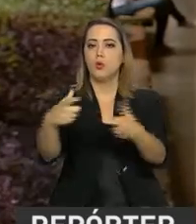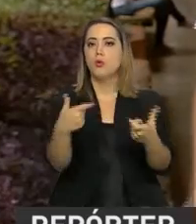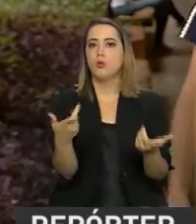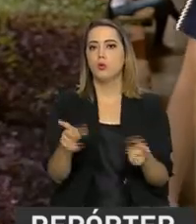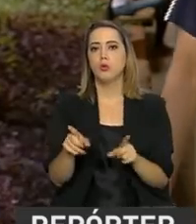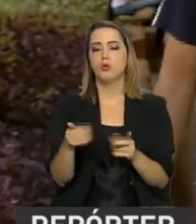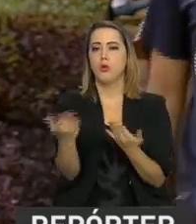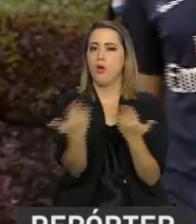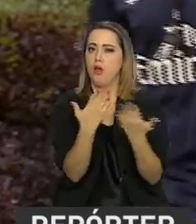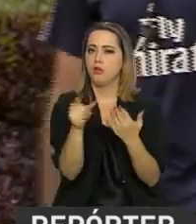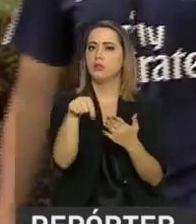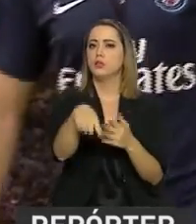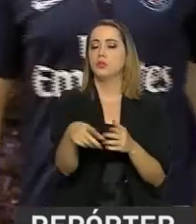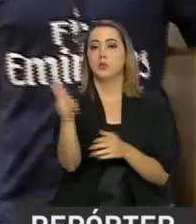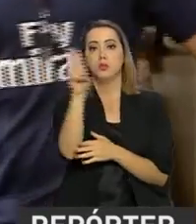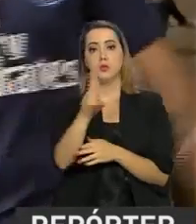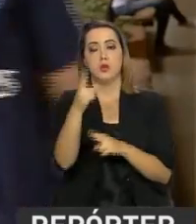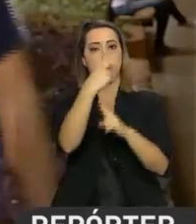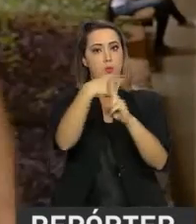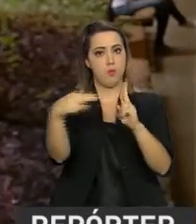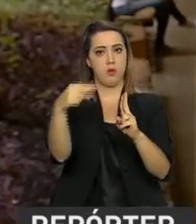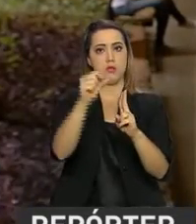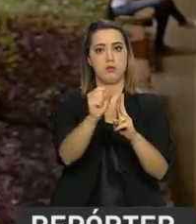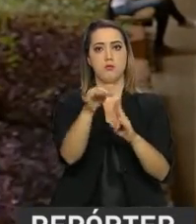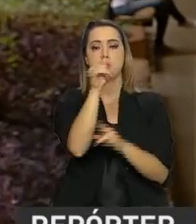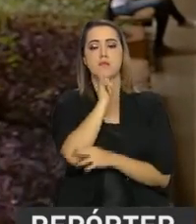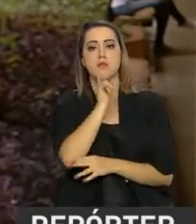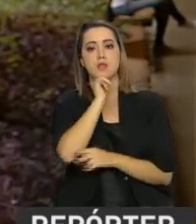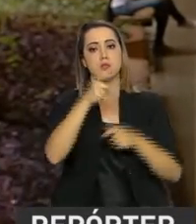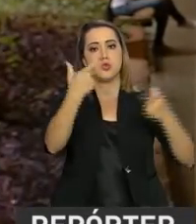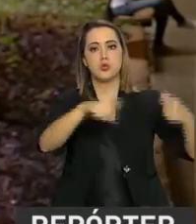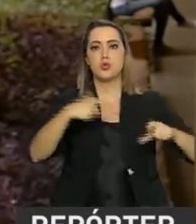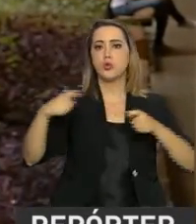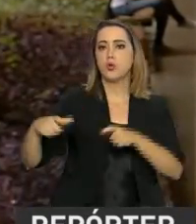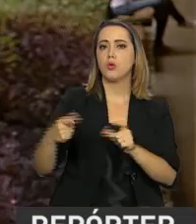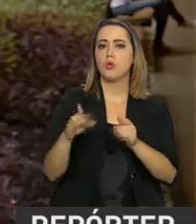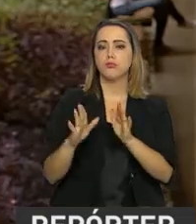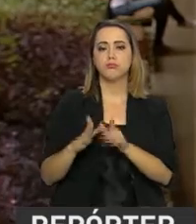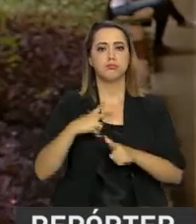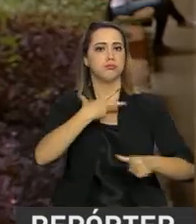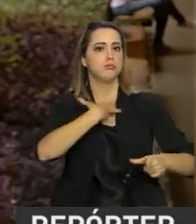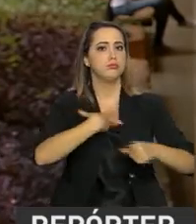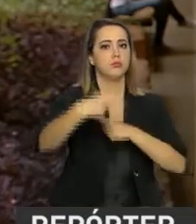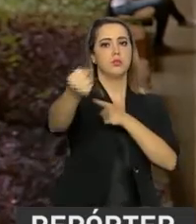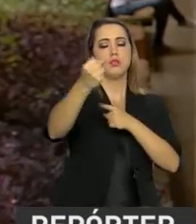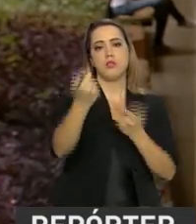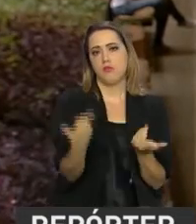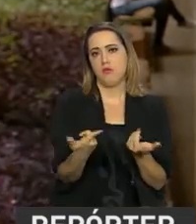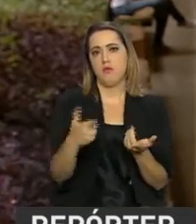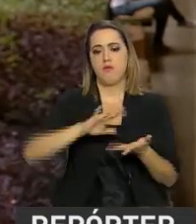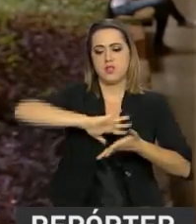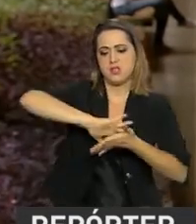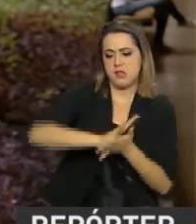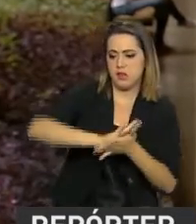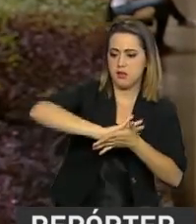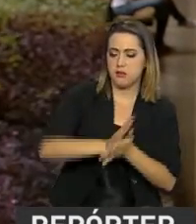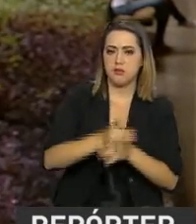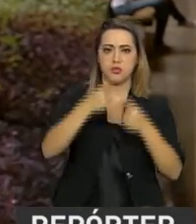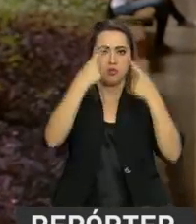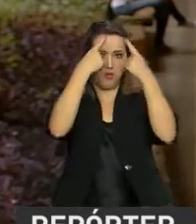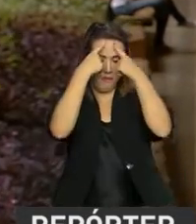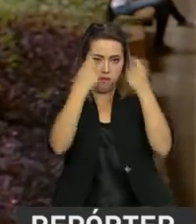a Universidade de Brasília em exemplos de ambientes para a superação da intolerância, da violência,